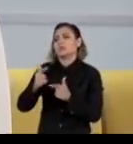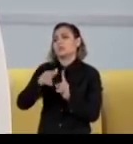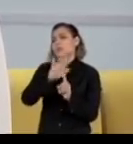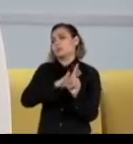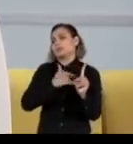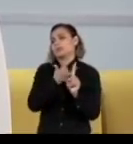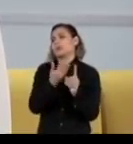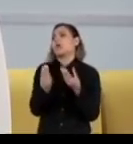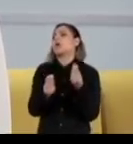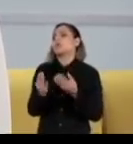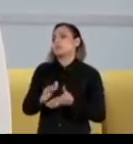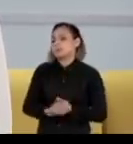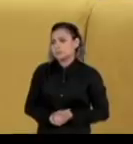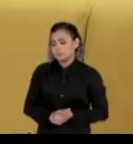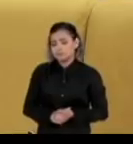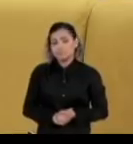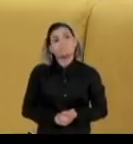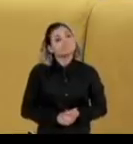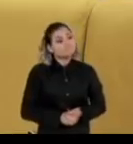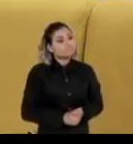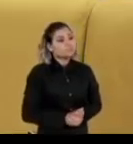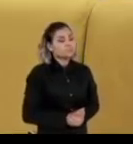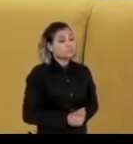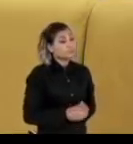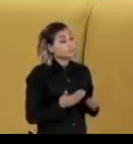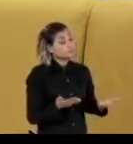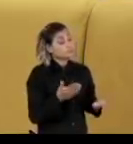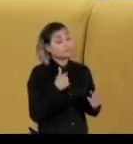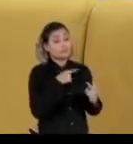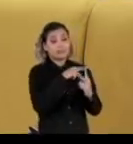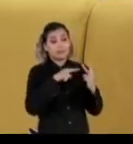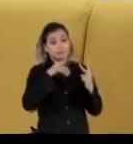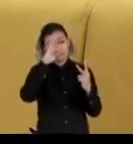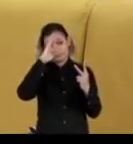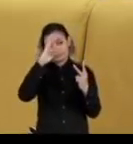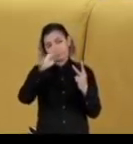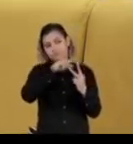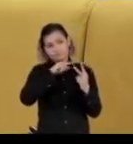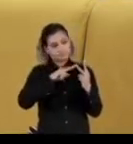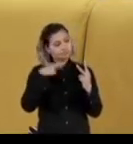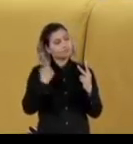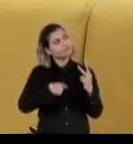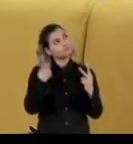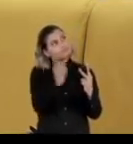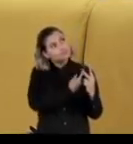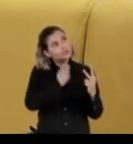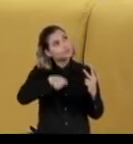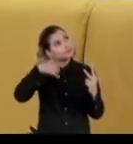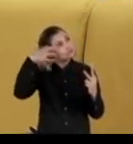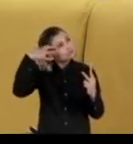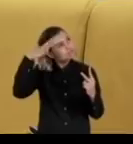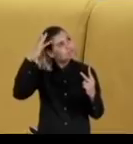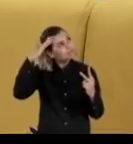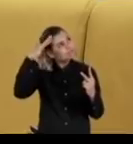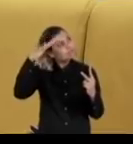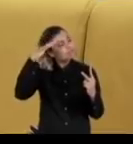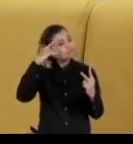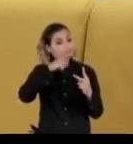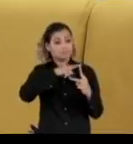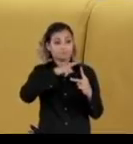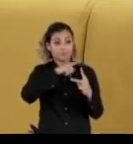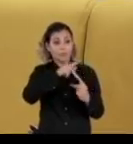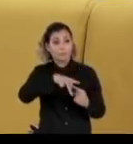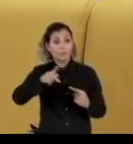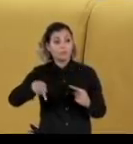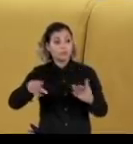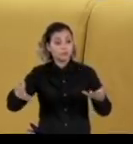desse problema de todos os envolvidos? Acho que são duas grandes frentes que a gente tem que pensar. A primeira delas é a formação de